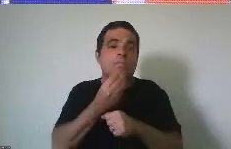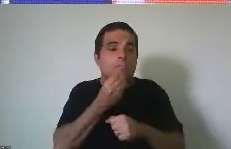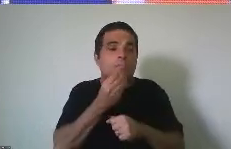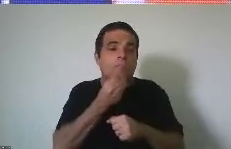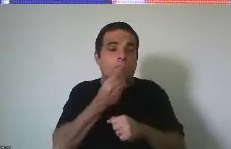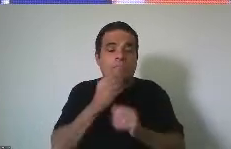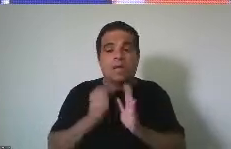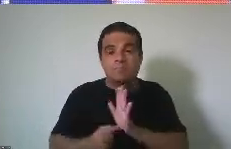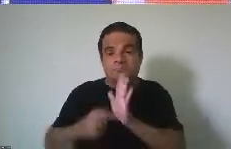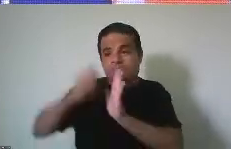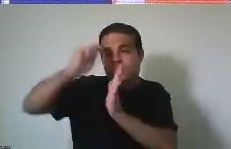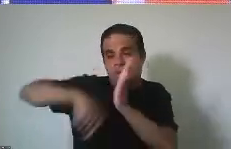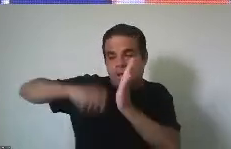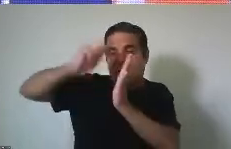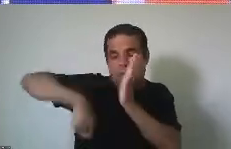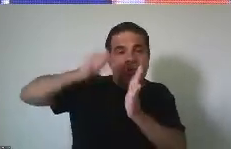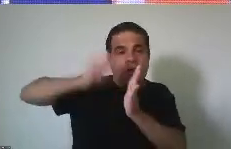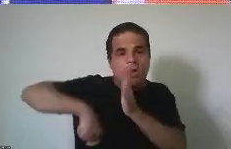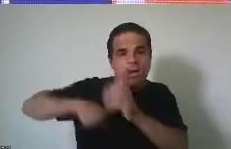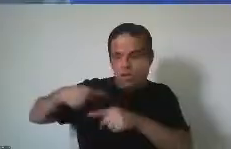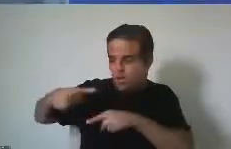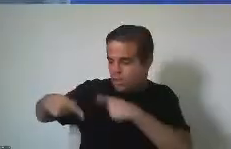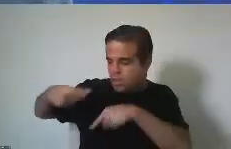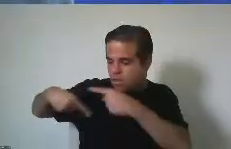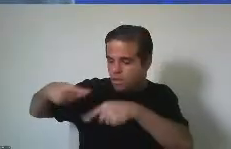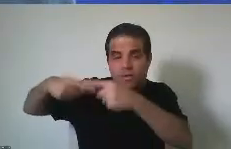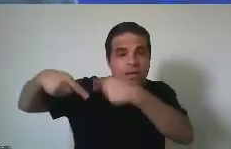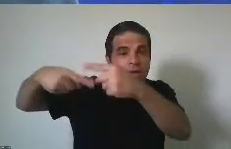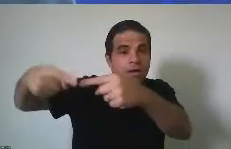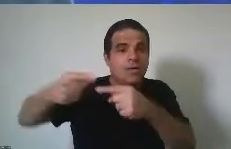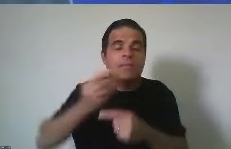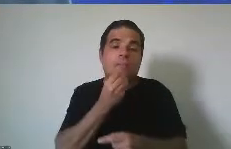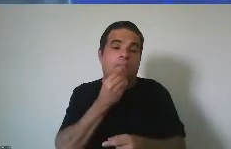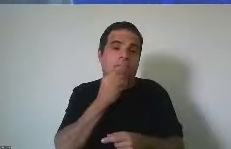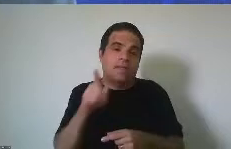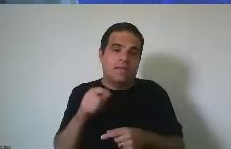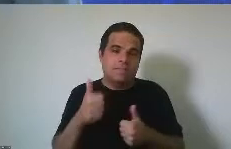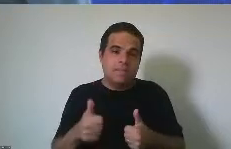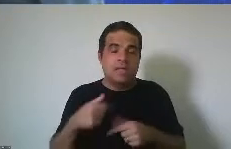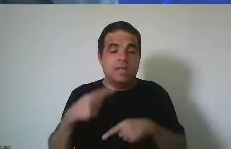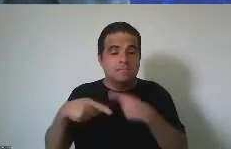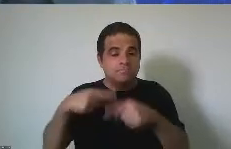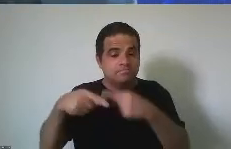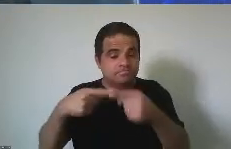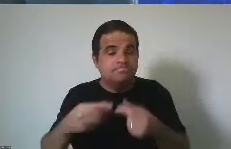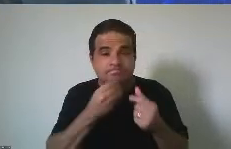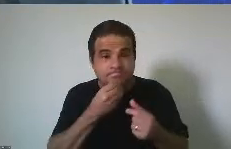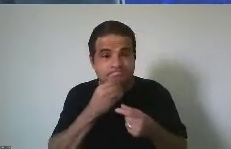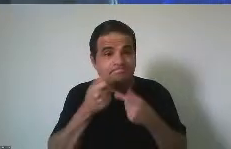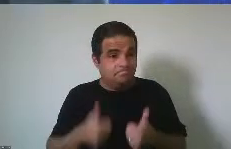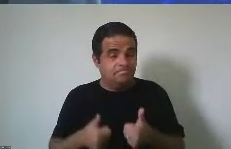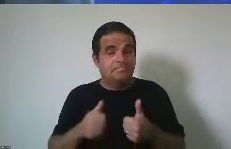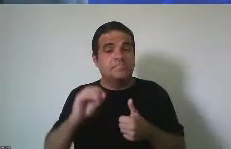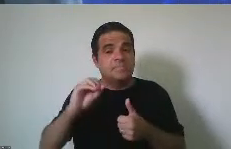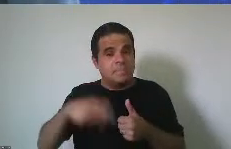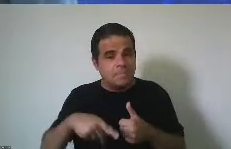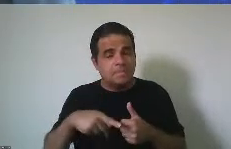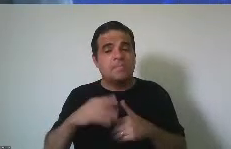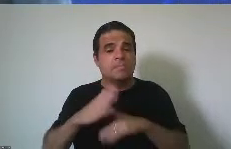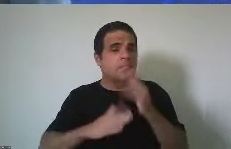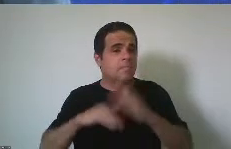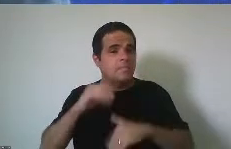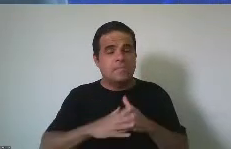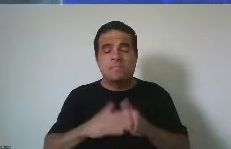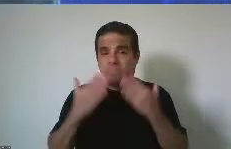contratos renovados né esse essa oportunidade de prêmio eficiência de prêmio não